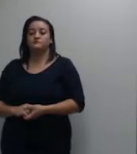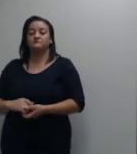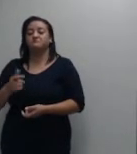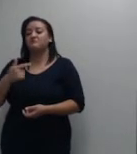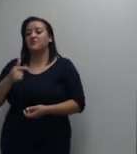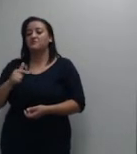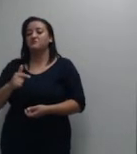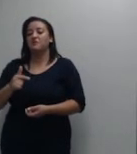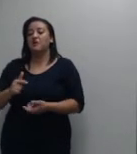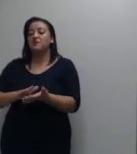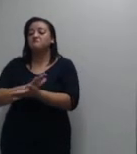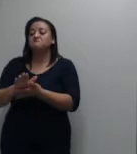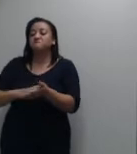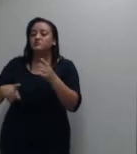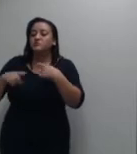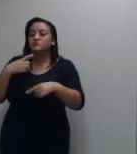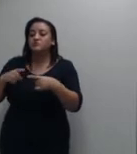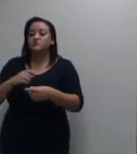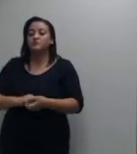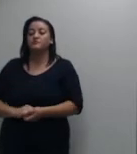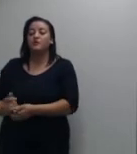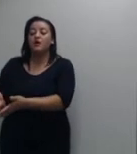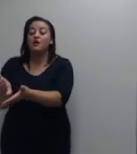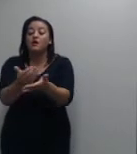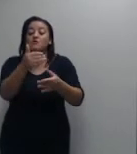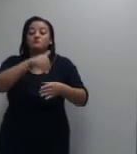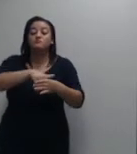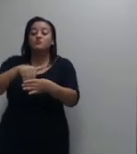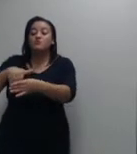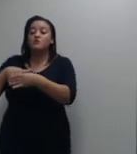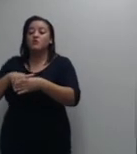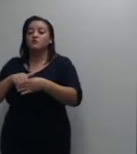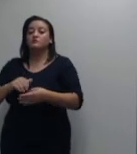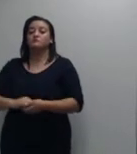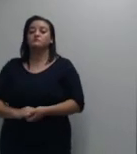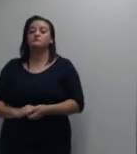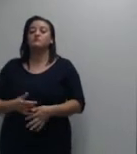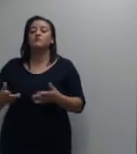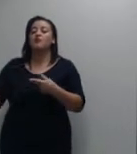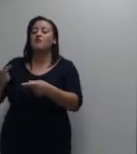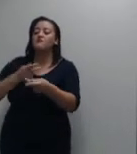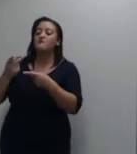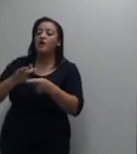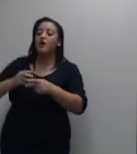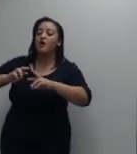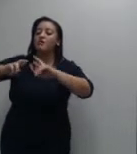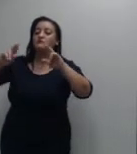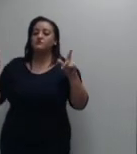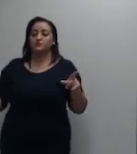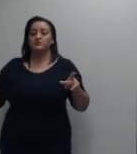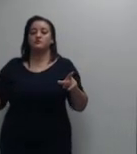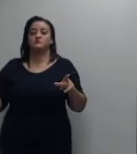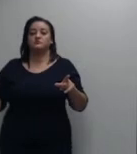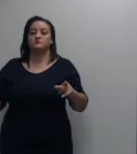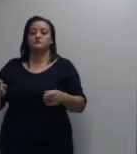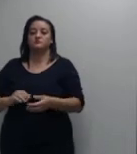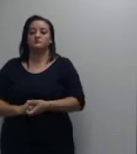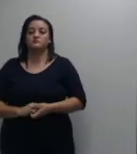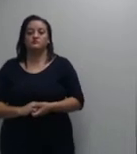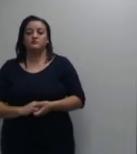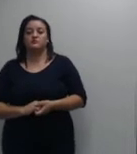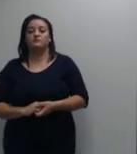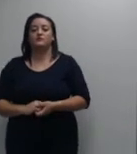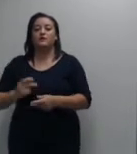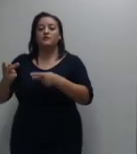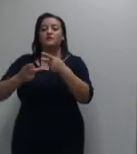discutir Coelho os votos alguma manifestação de 30 diferente da